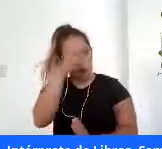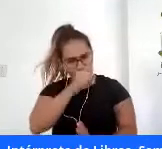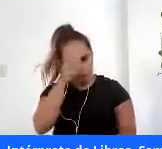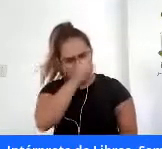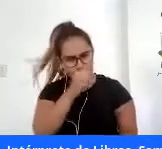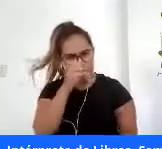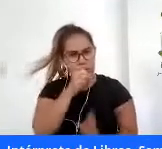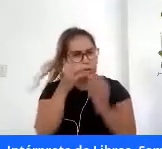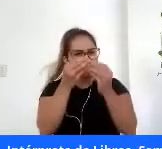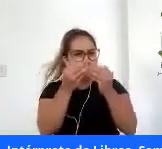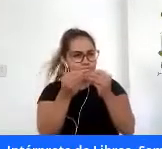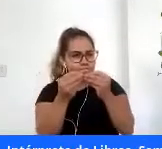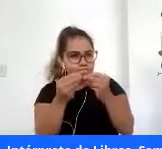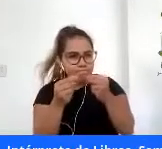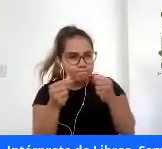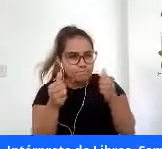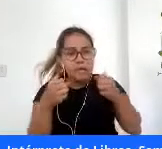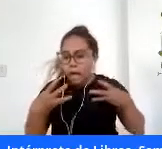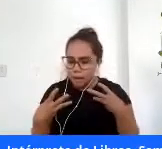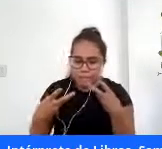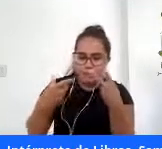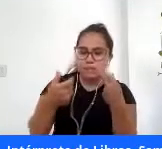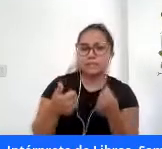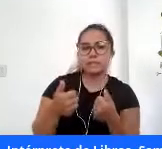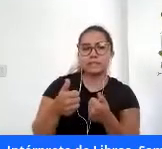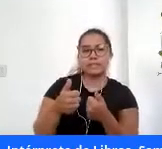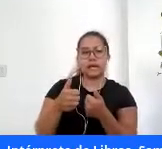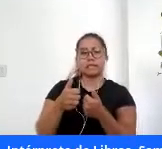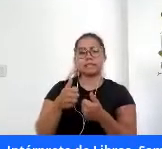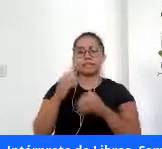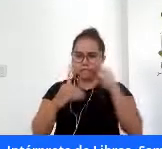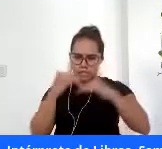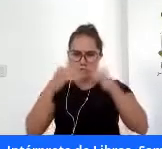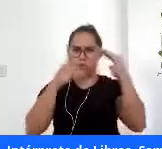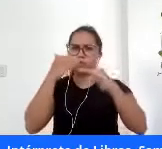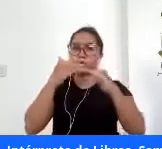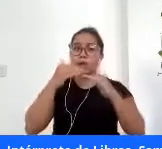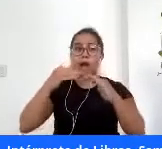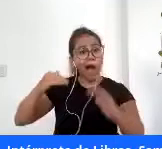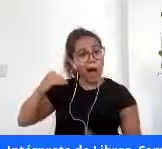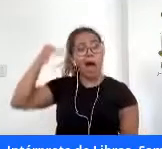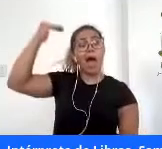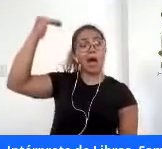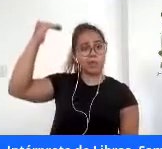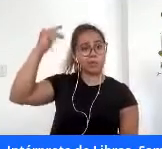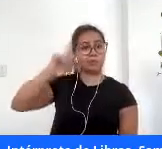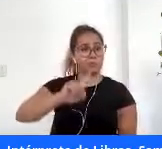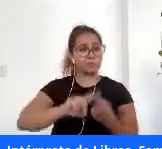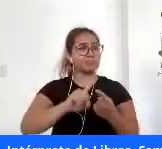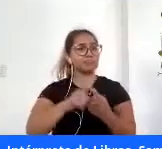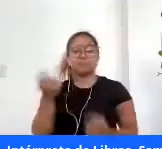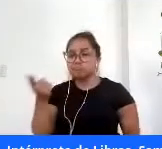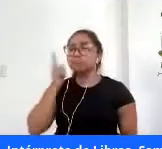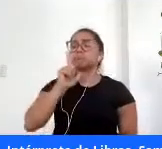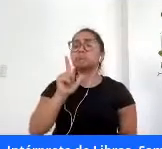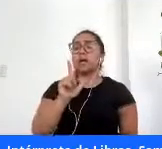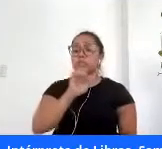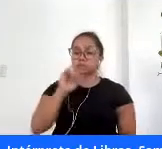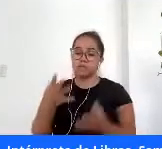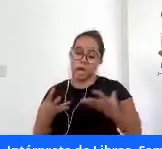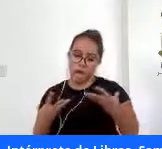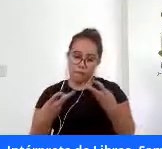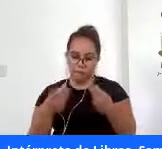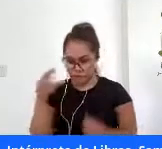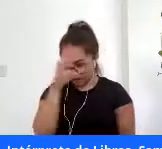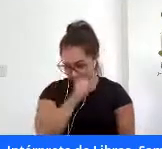a refinar essa habilidade motora durante o desenvolvimento. Na fase adulta também isso pode ocorrer. Então, quando você aprende uma habilidade nova, por